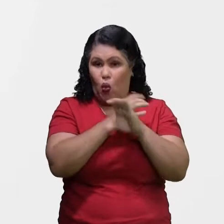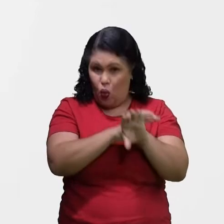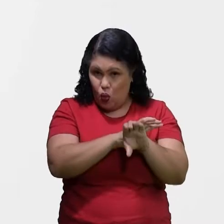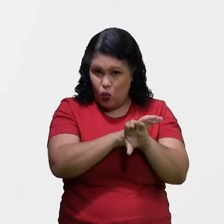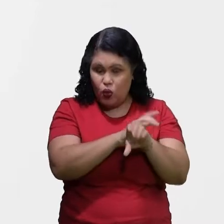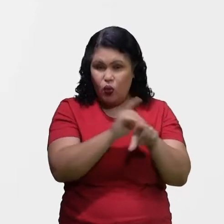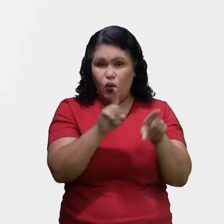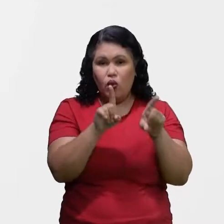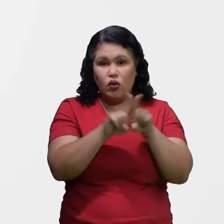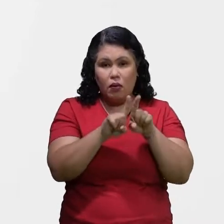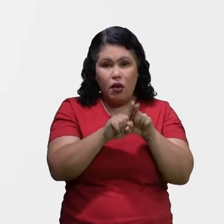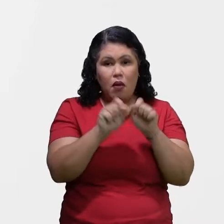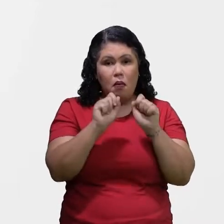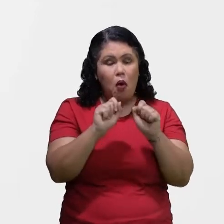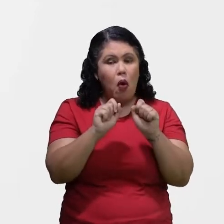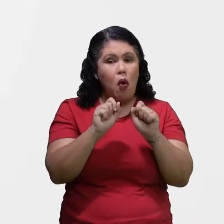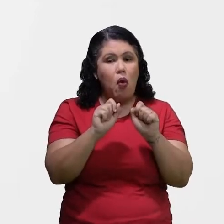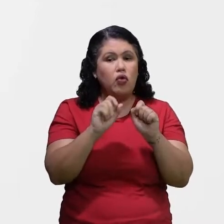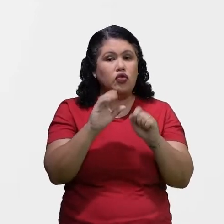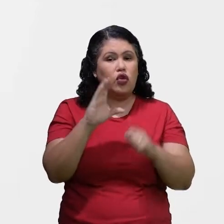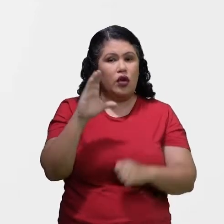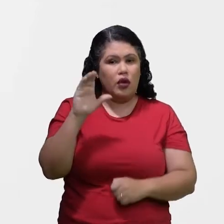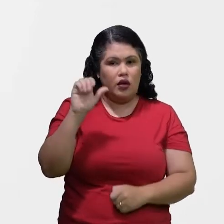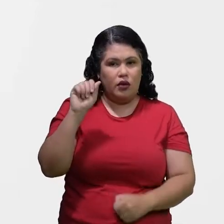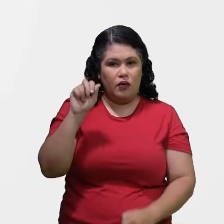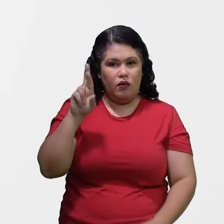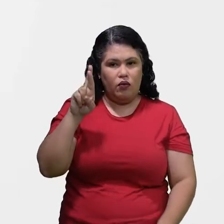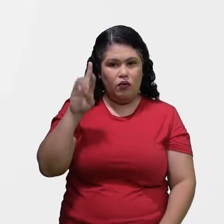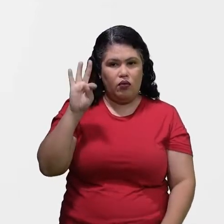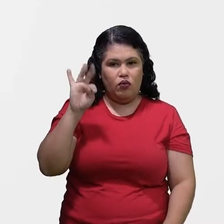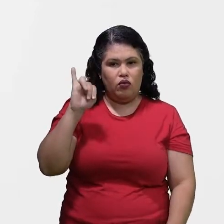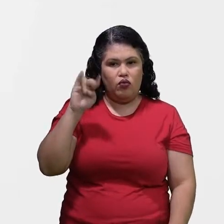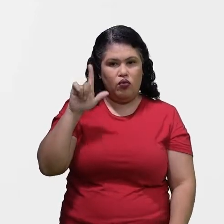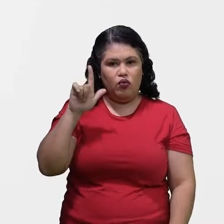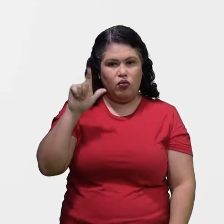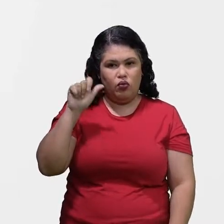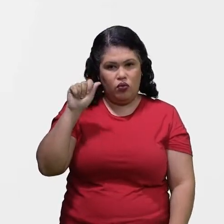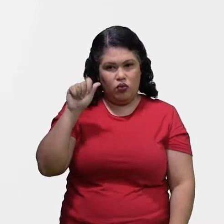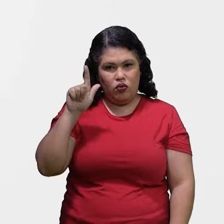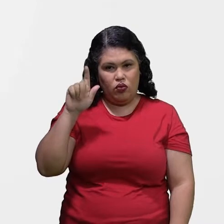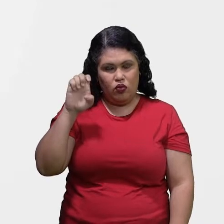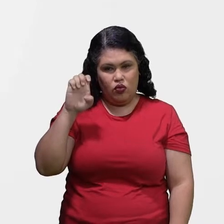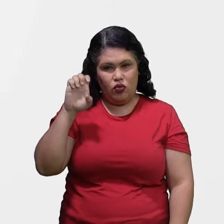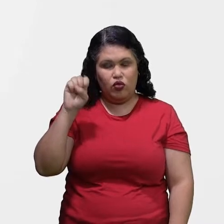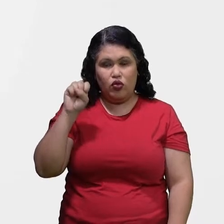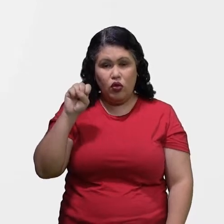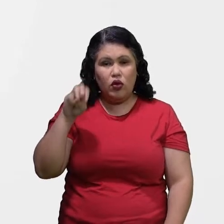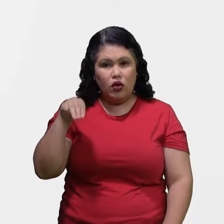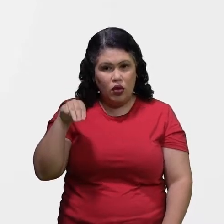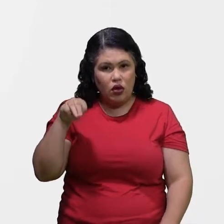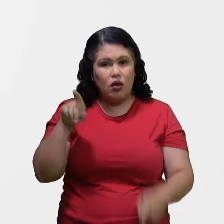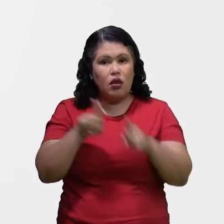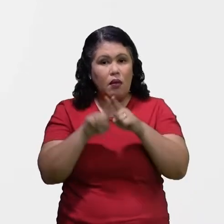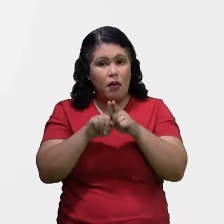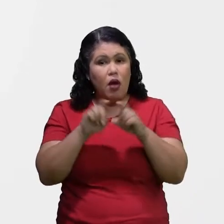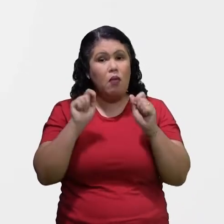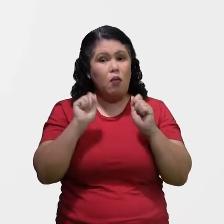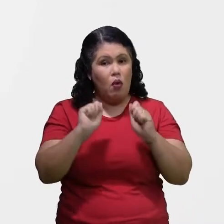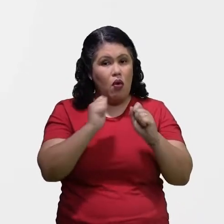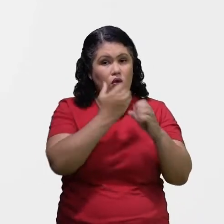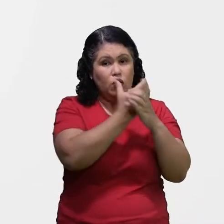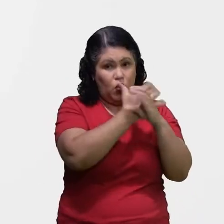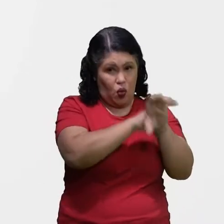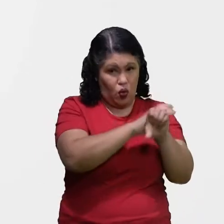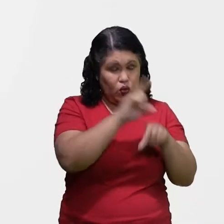óssea e também pode ser cartilagem ou pode ser as duas juntas, ossos com cartilagem. Isso é uma constituição